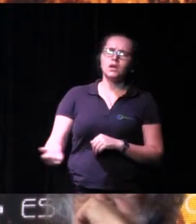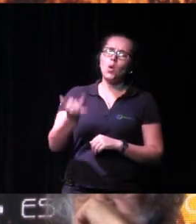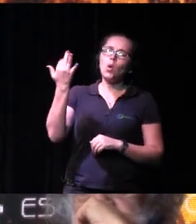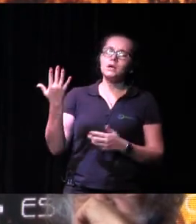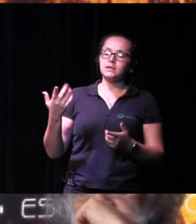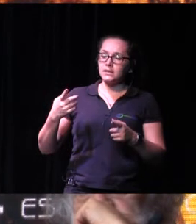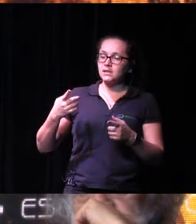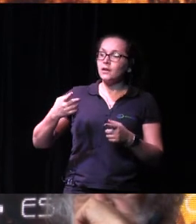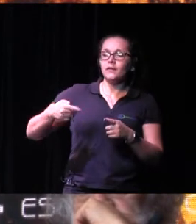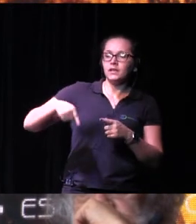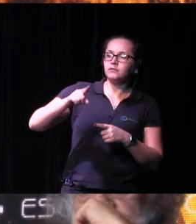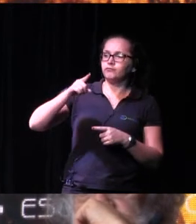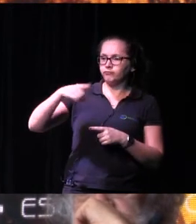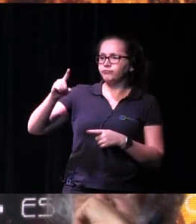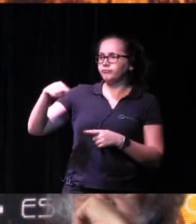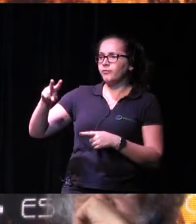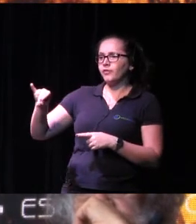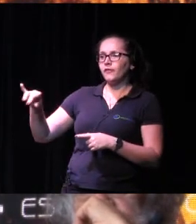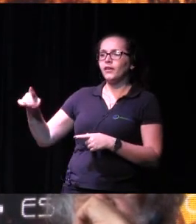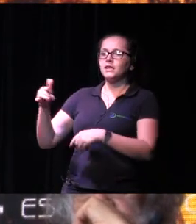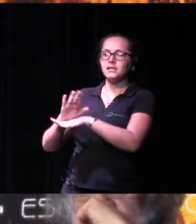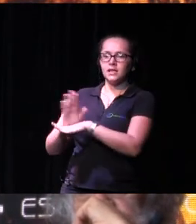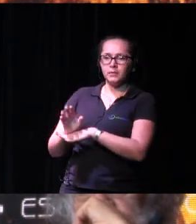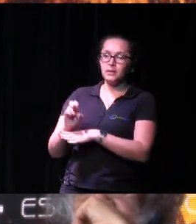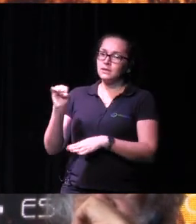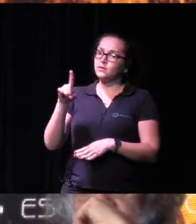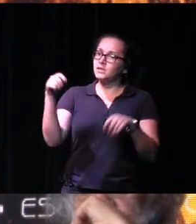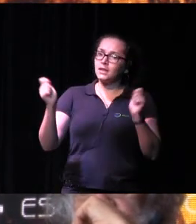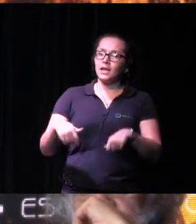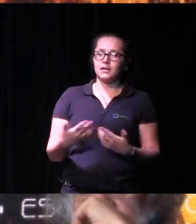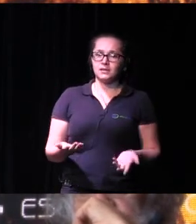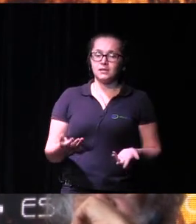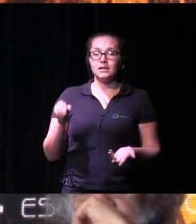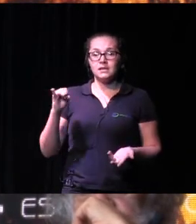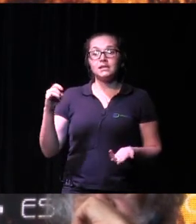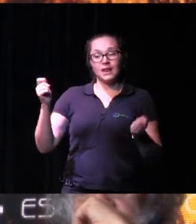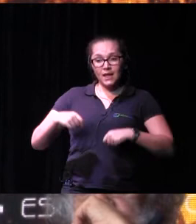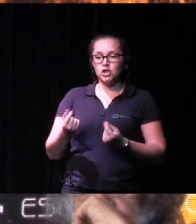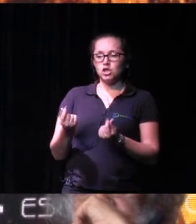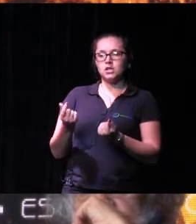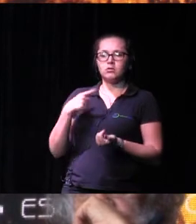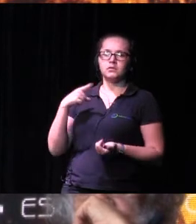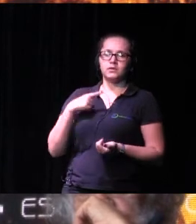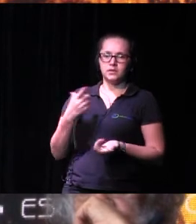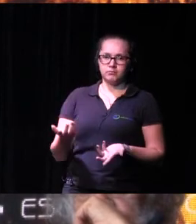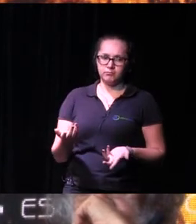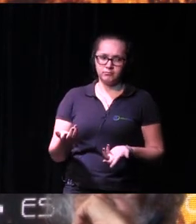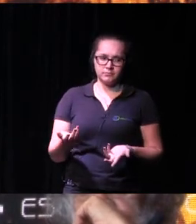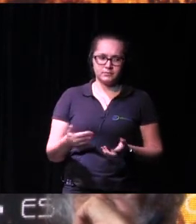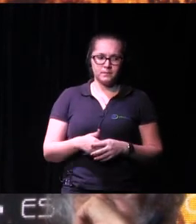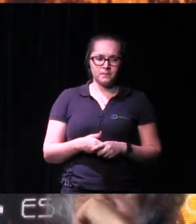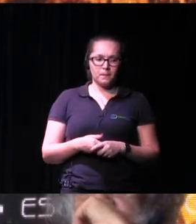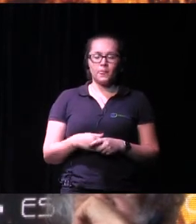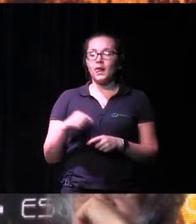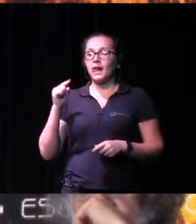ao cinema? Se eles pudessem, se tivessem recursos econômicos. Esses cidadãos não